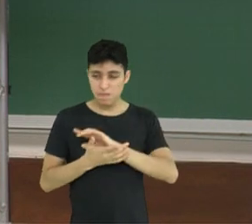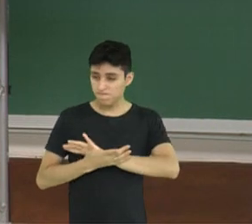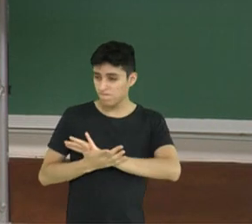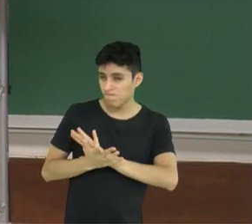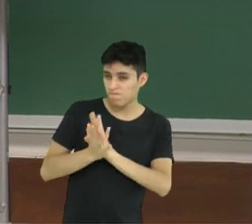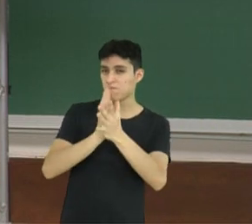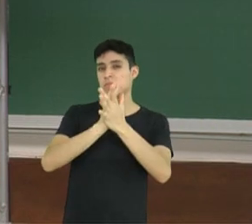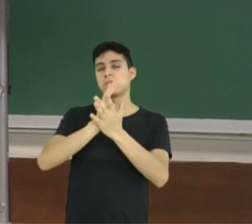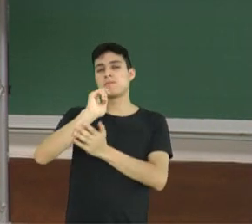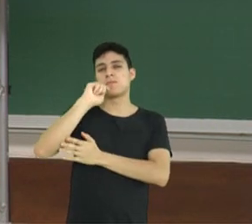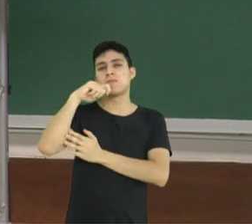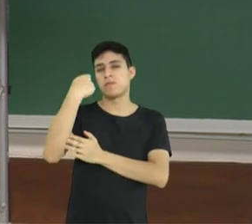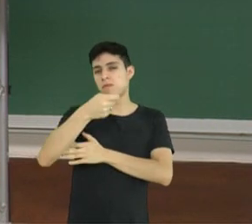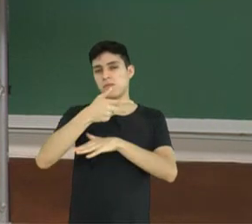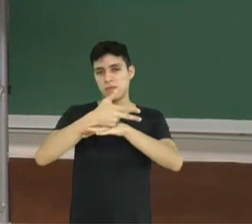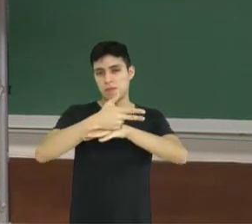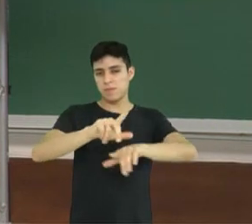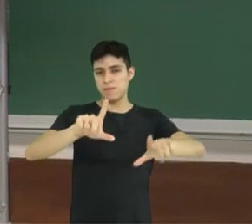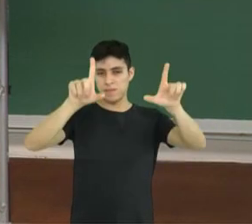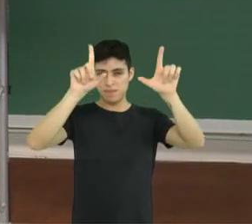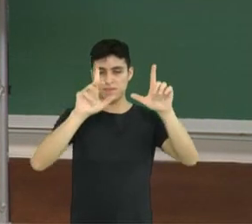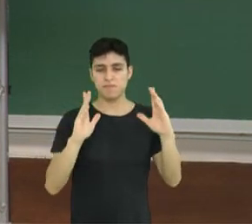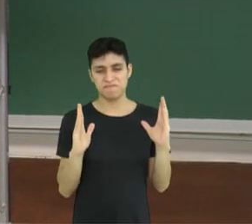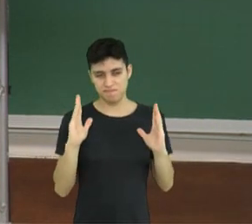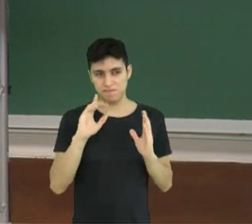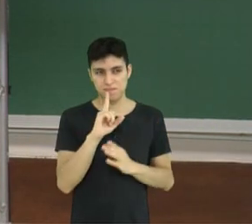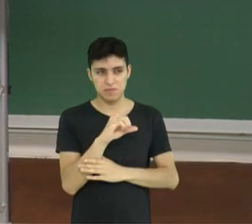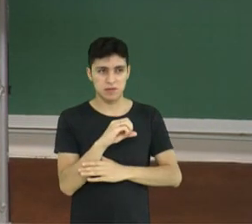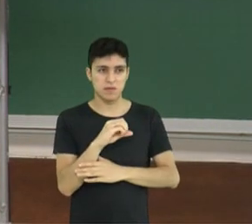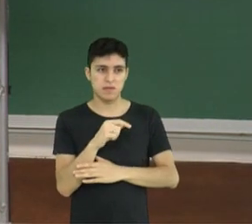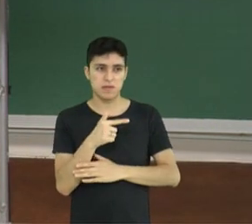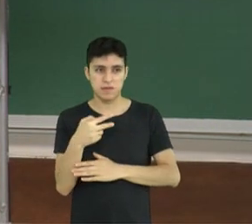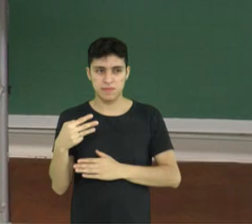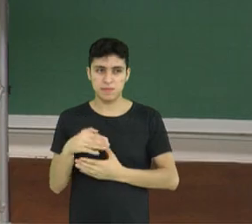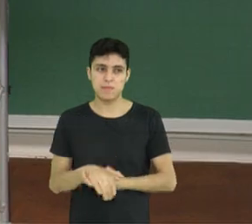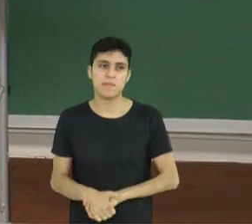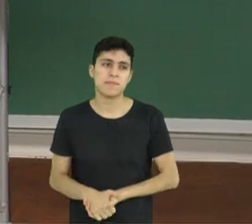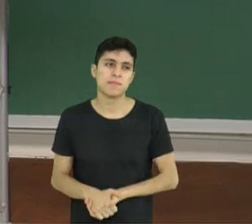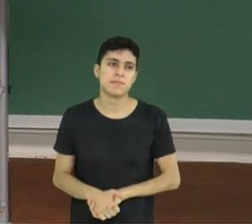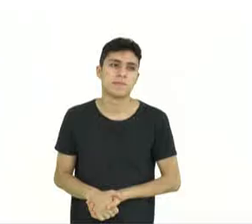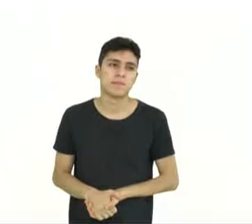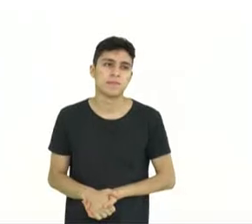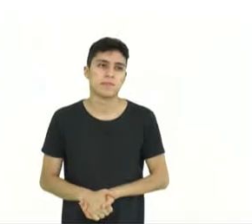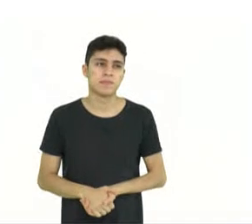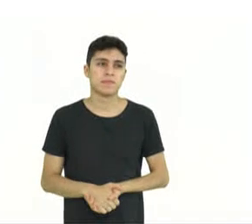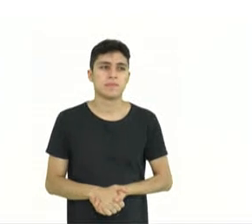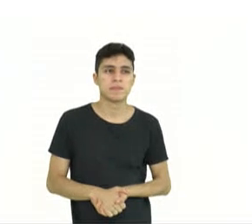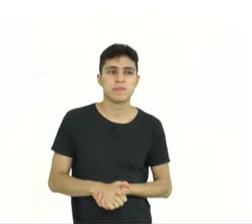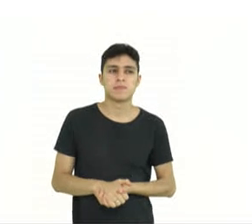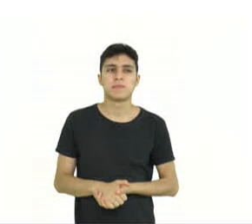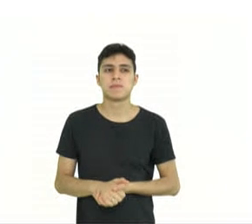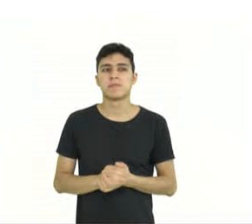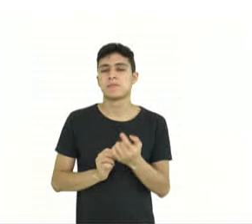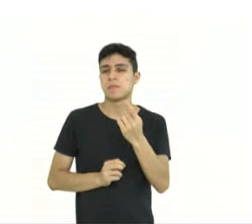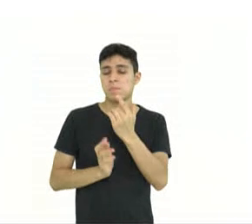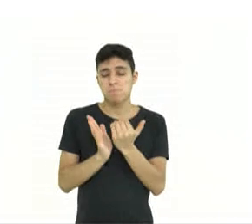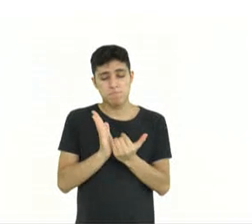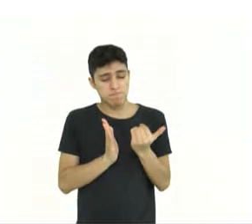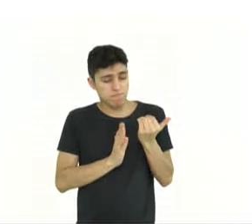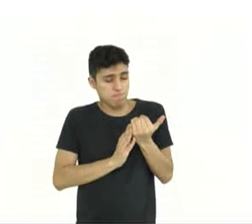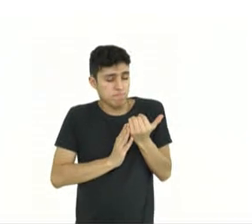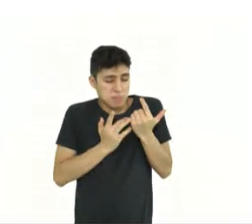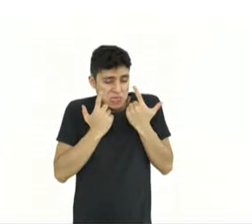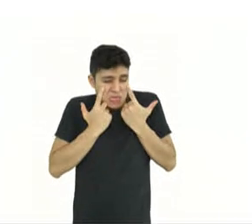o mundo do cinema e921 22 23 maravilhoso é devido a uma excessiva dá uma cidade